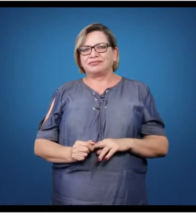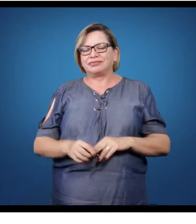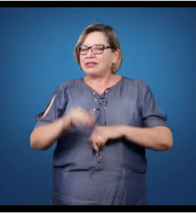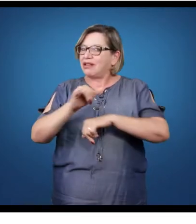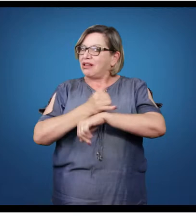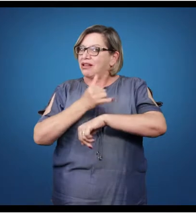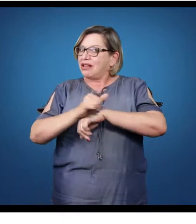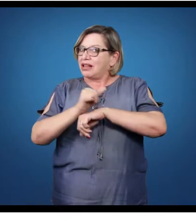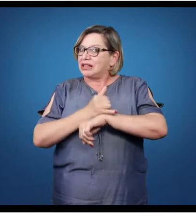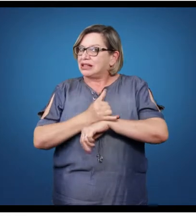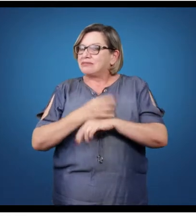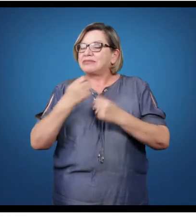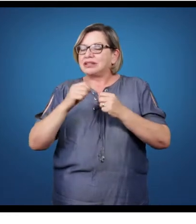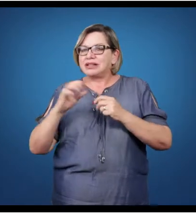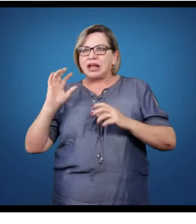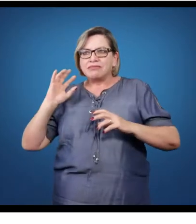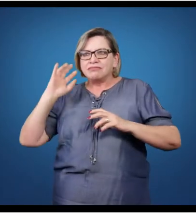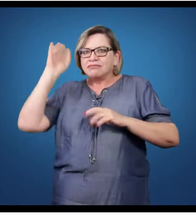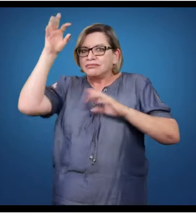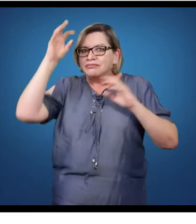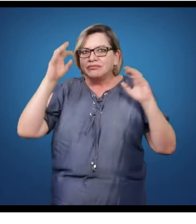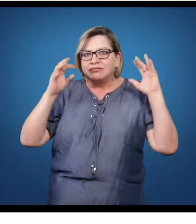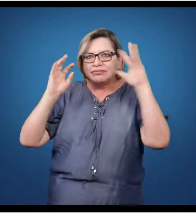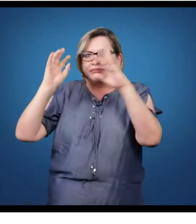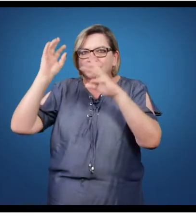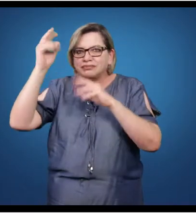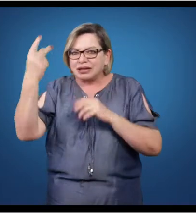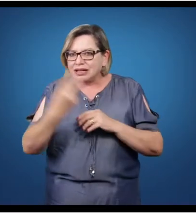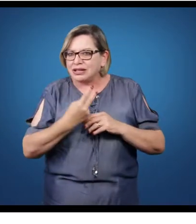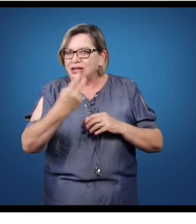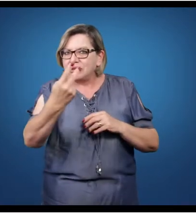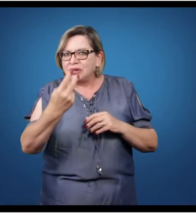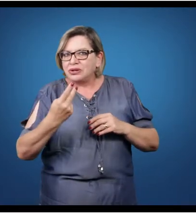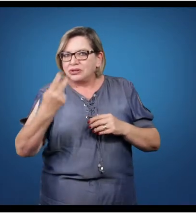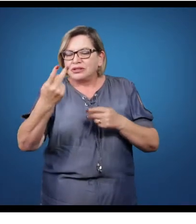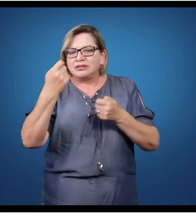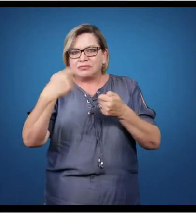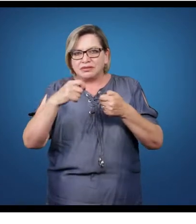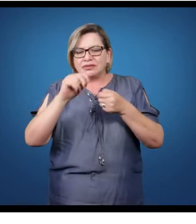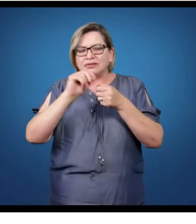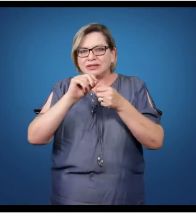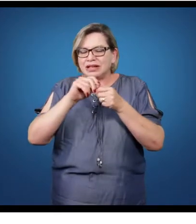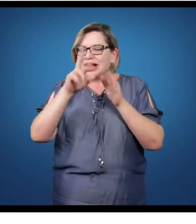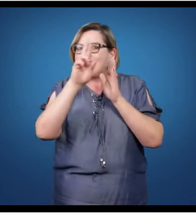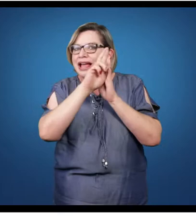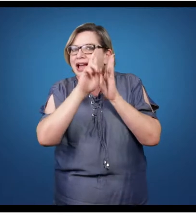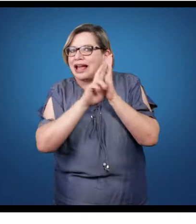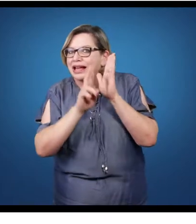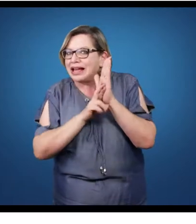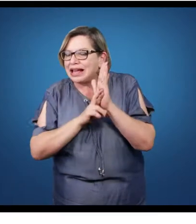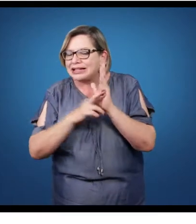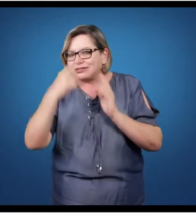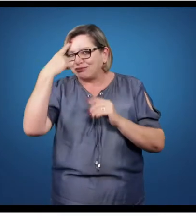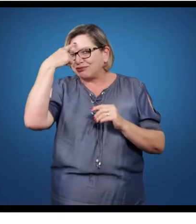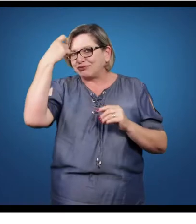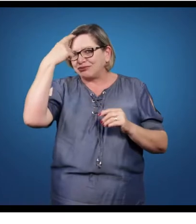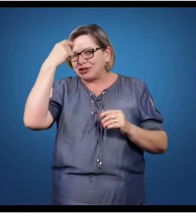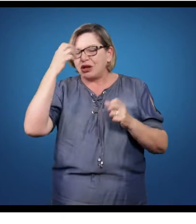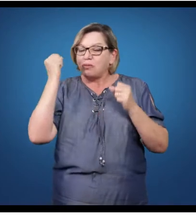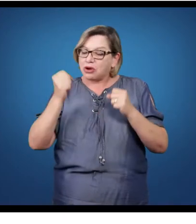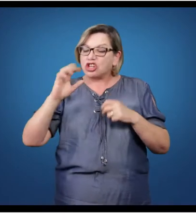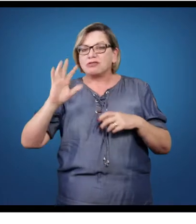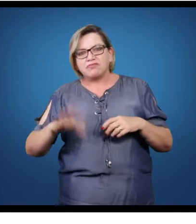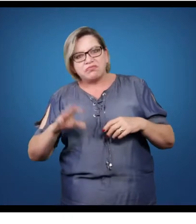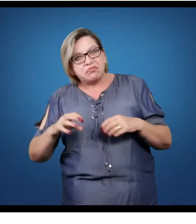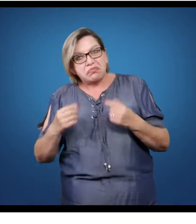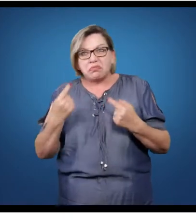deve ter paz entre os dois então vocês vão colocar regras pode bater bola ou não